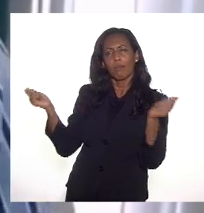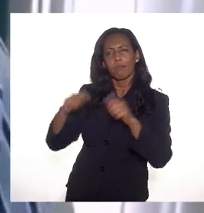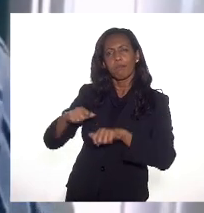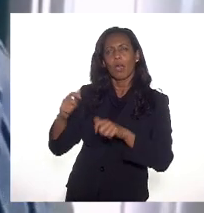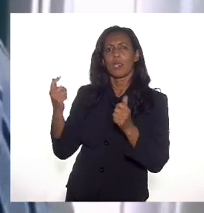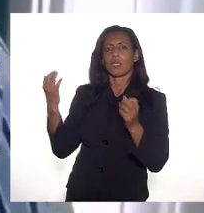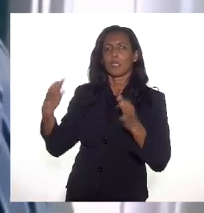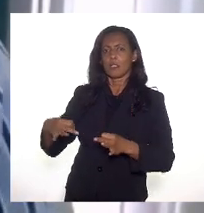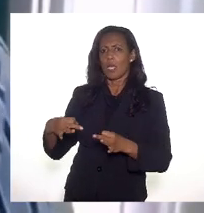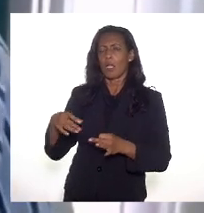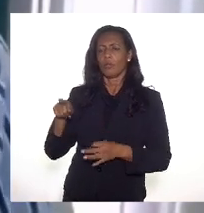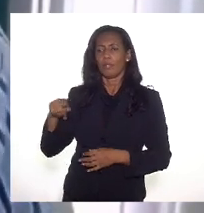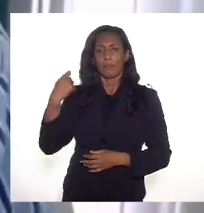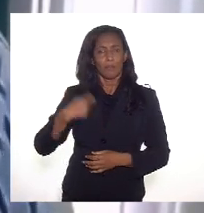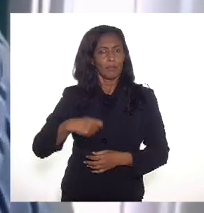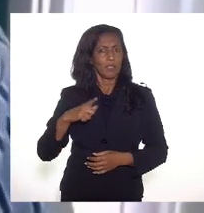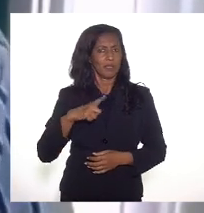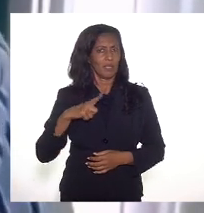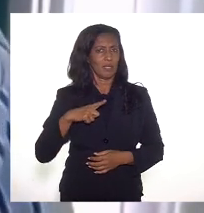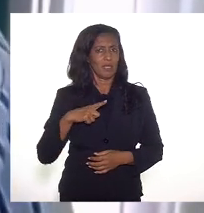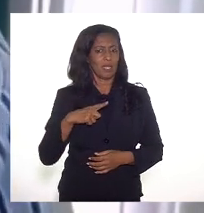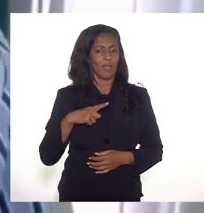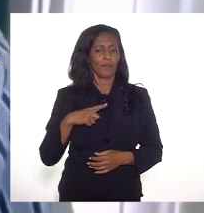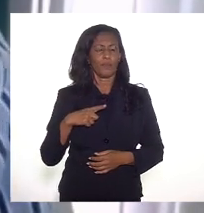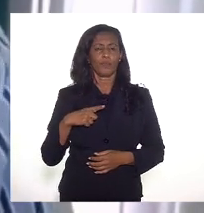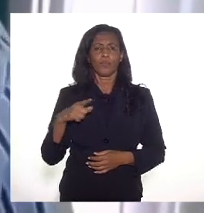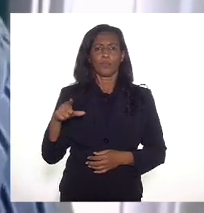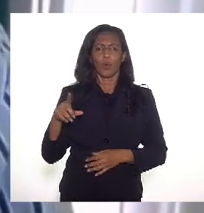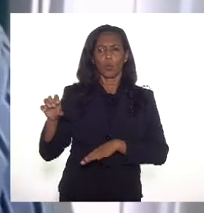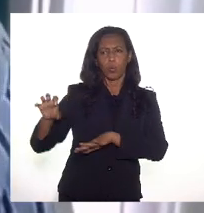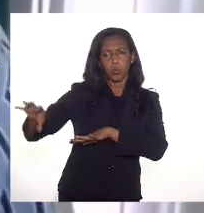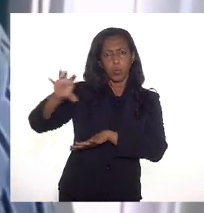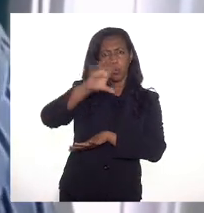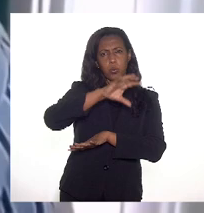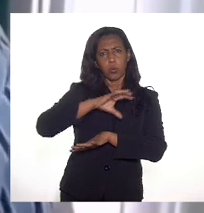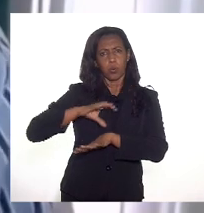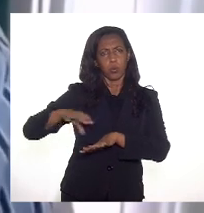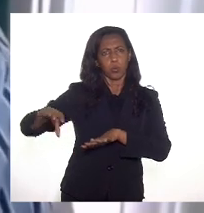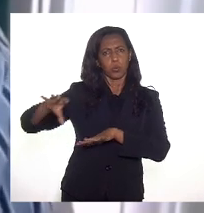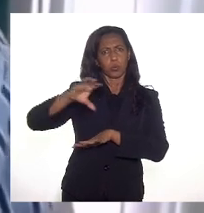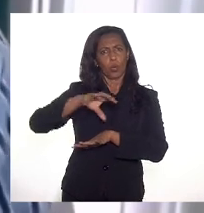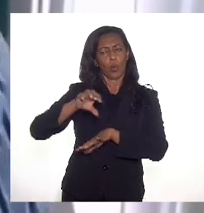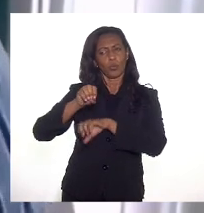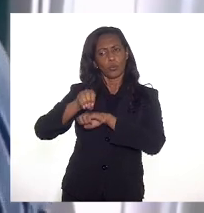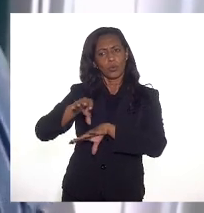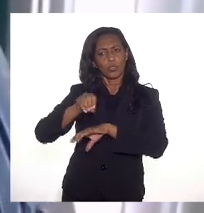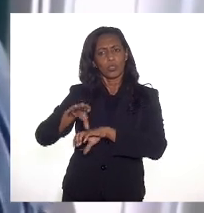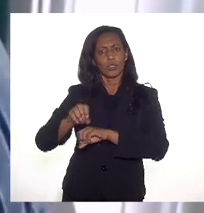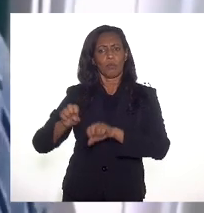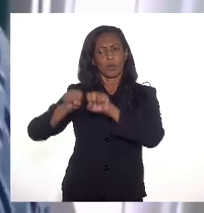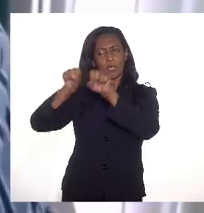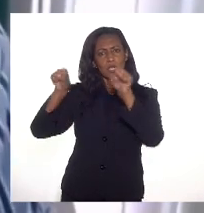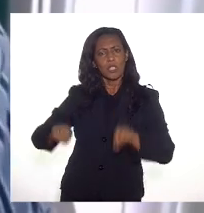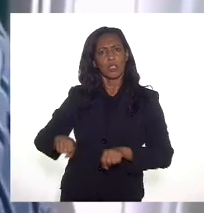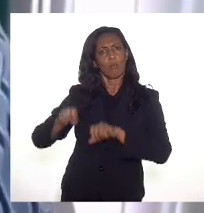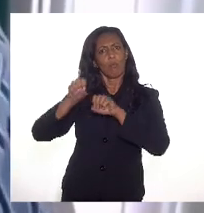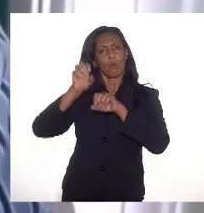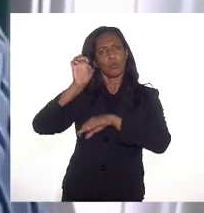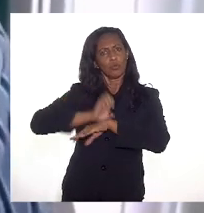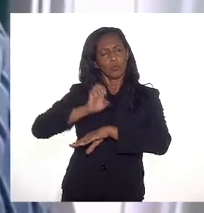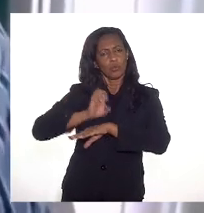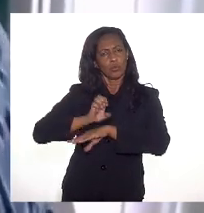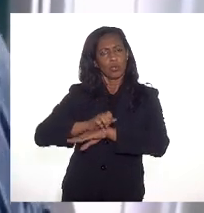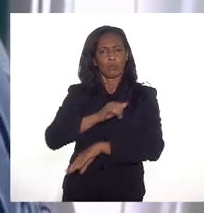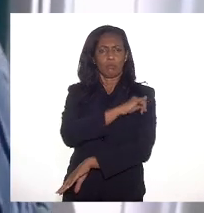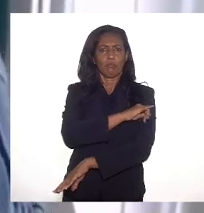sejam levados em conta também os órgãos normativos do sistema de ensino. No caso do sistema de ensino do Estado do Rio de